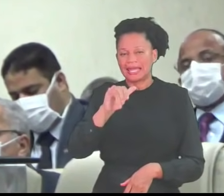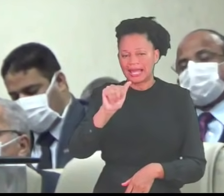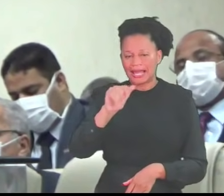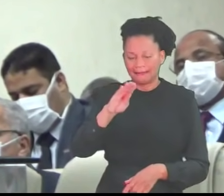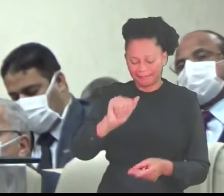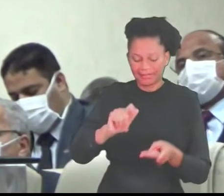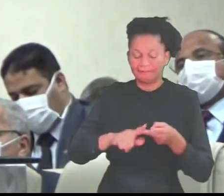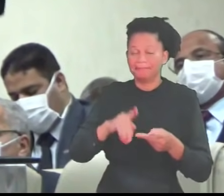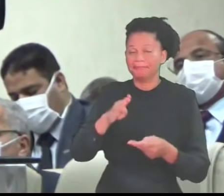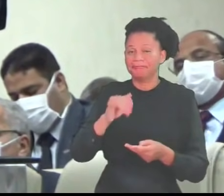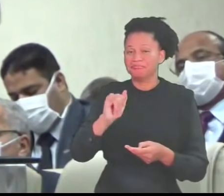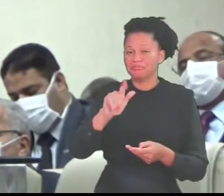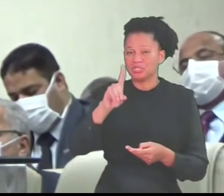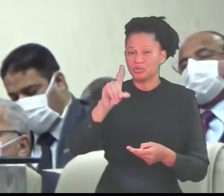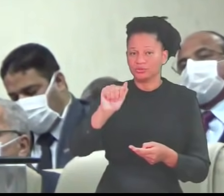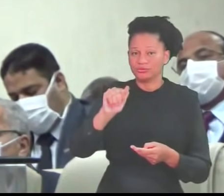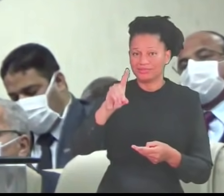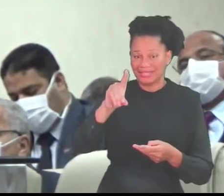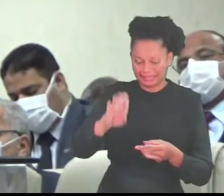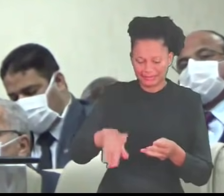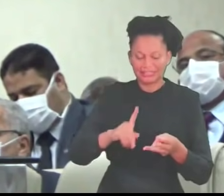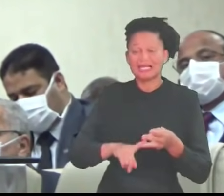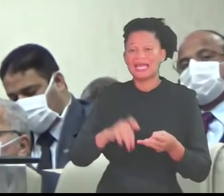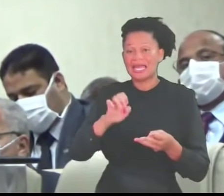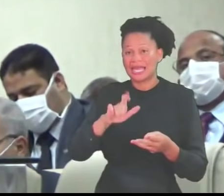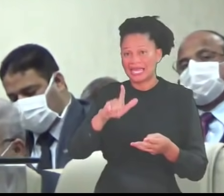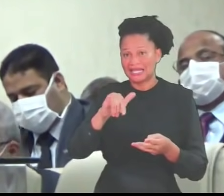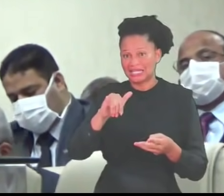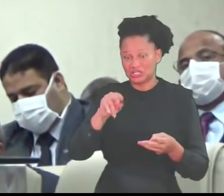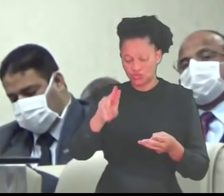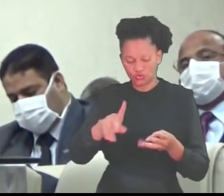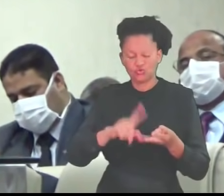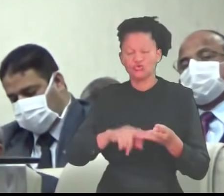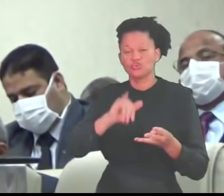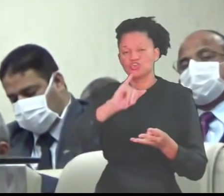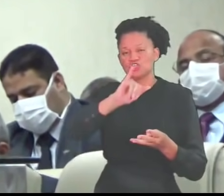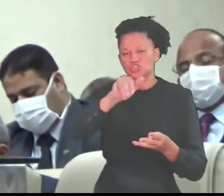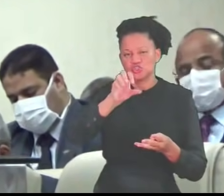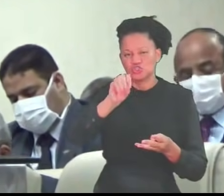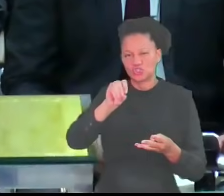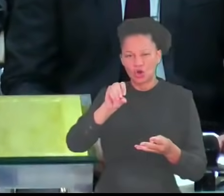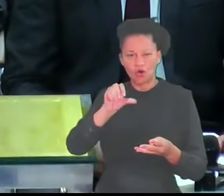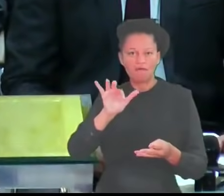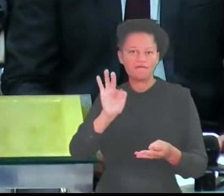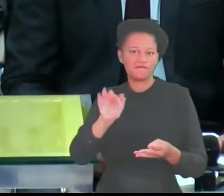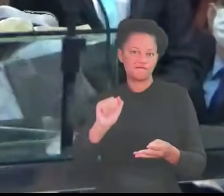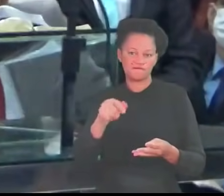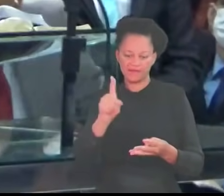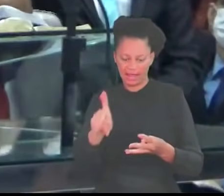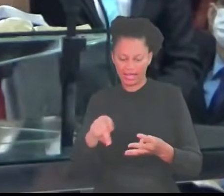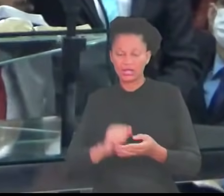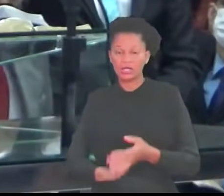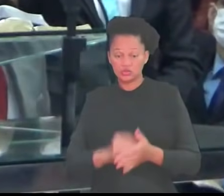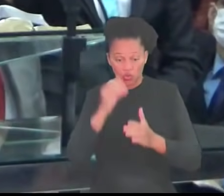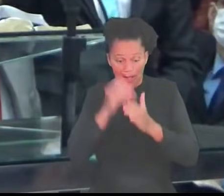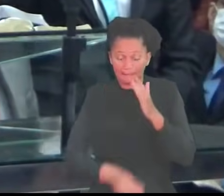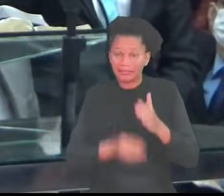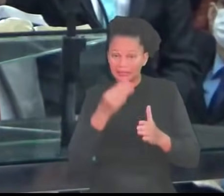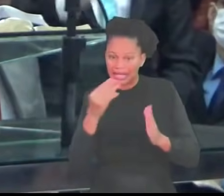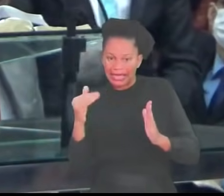Eliú e fala Zofar. Menos Deus. Do capítulo 3 ao